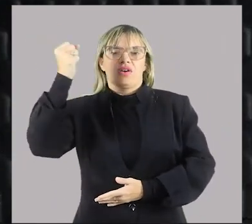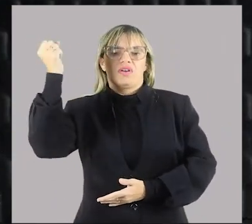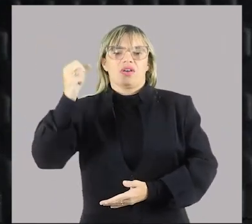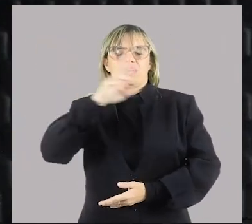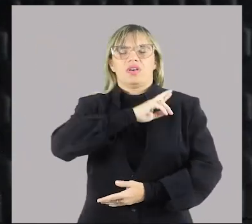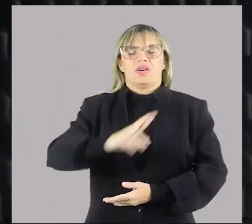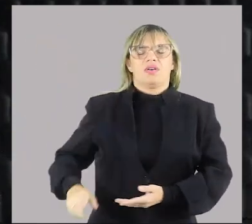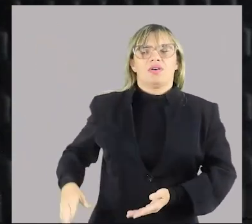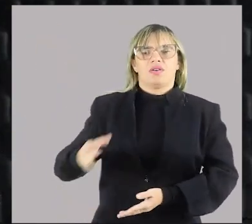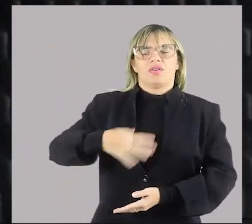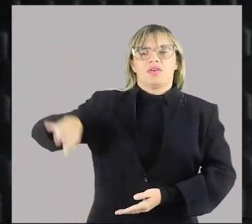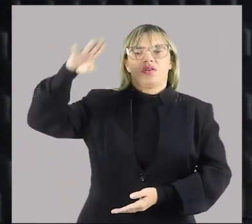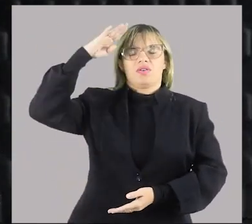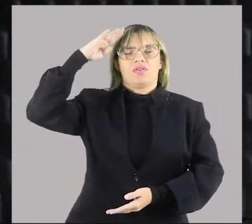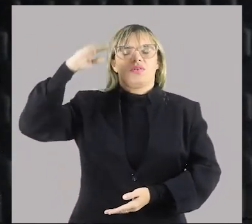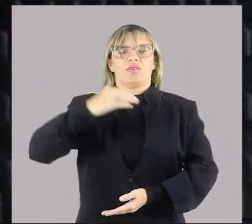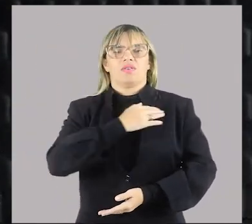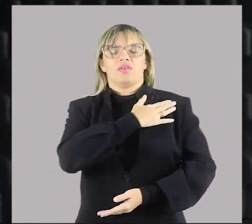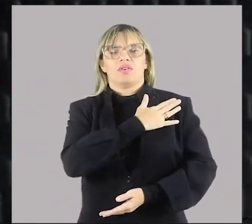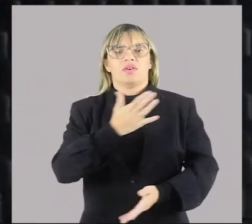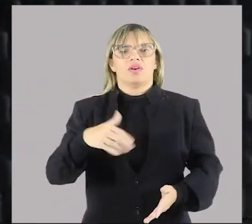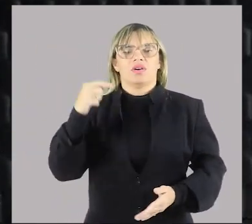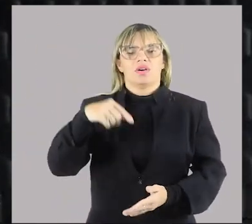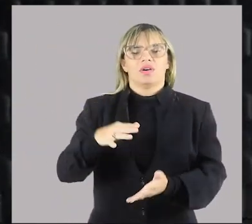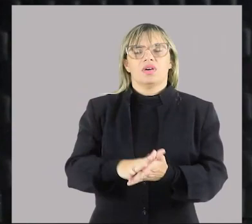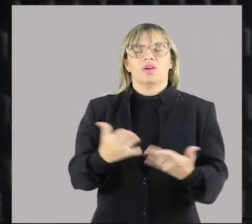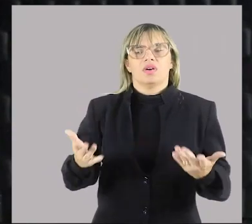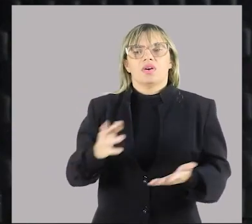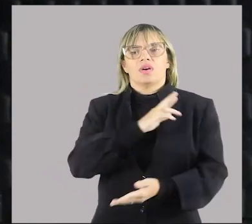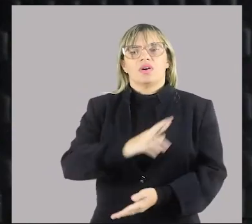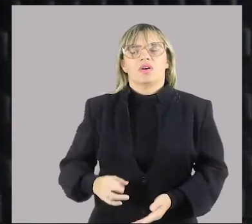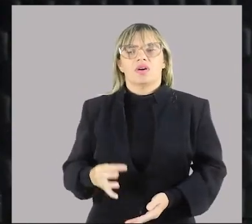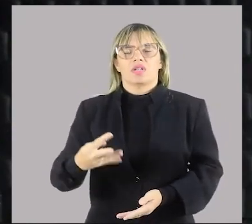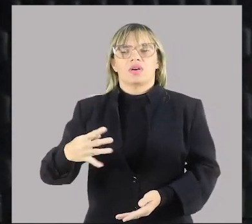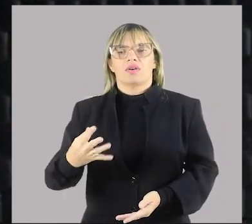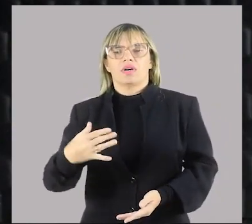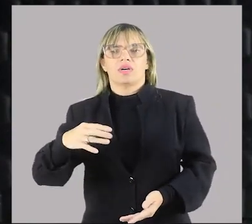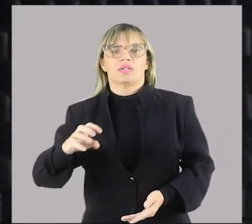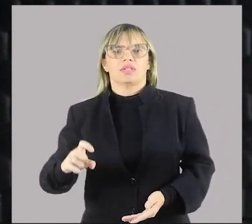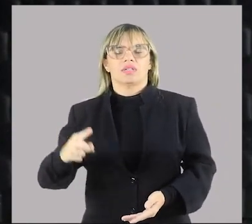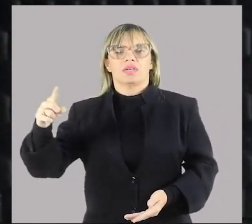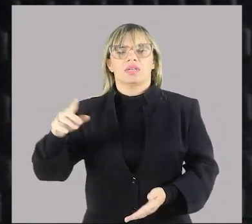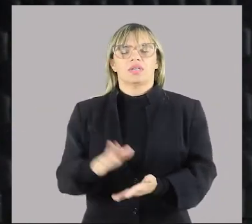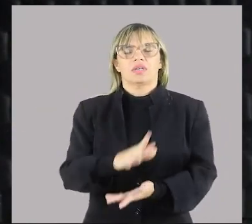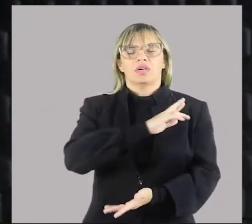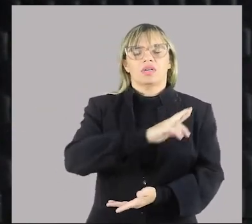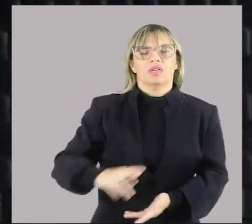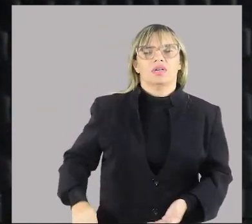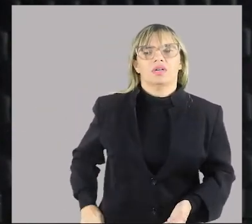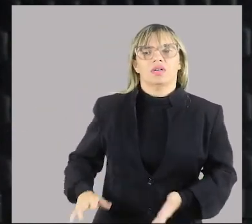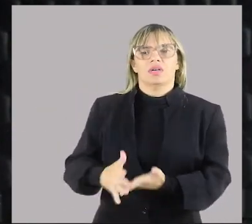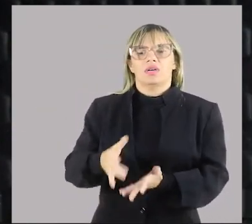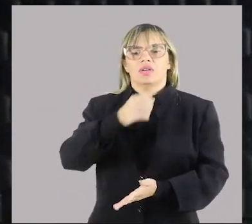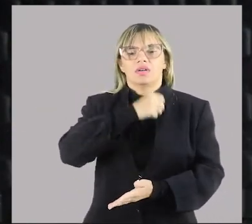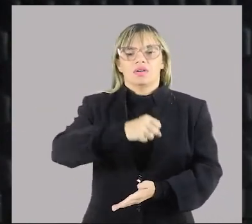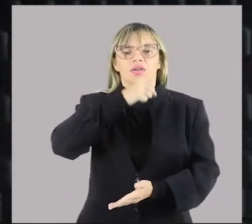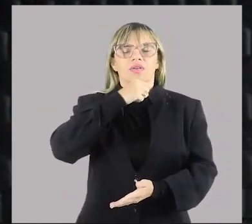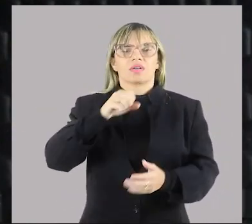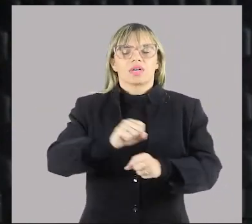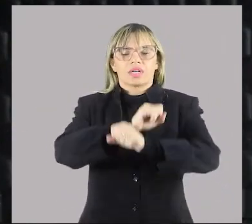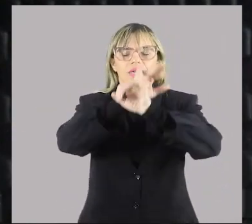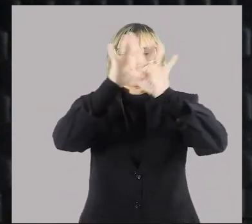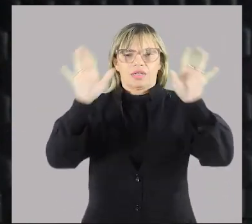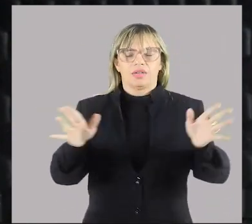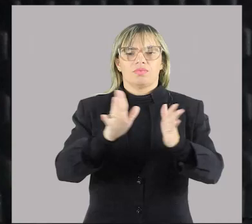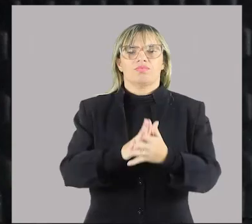dos Coronéis, República do Convento Taubaté, República Velha, fica muito mais